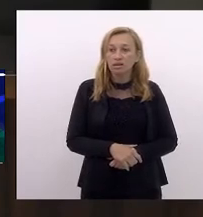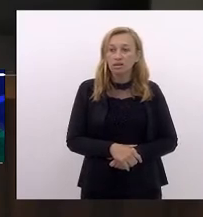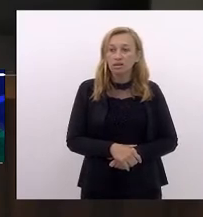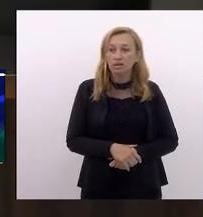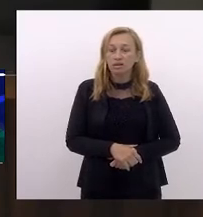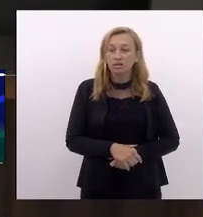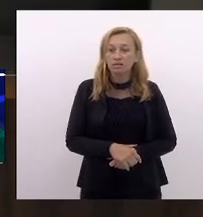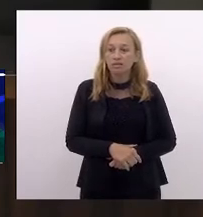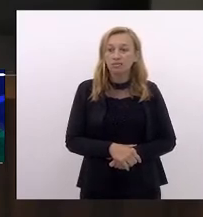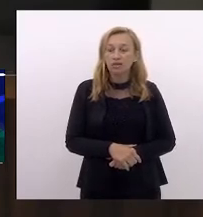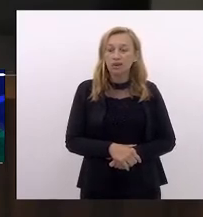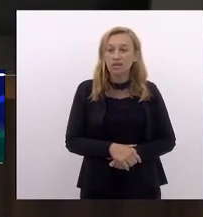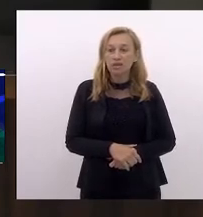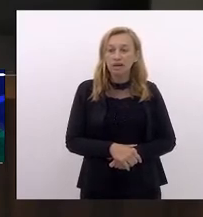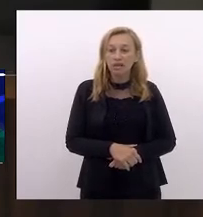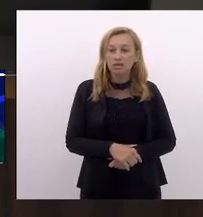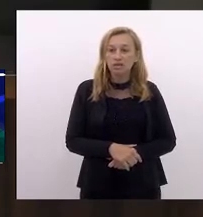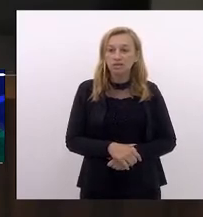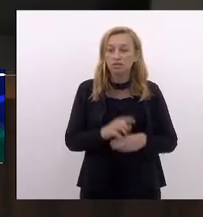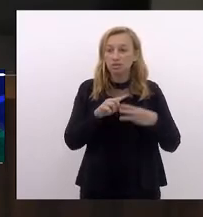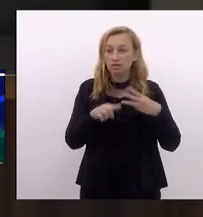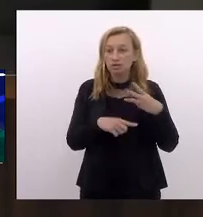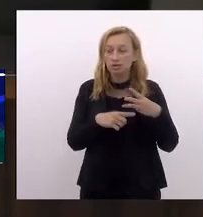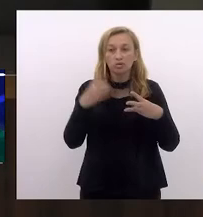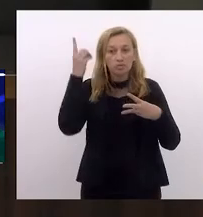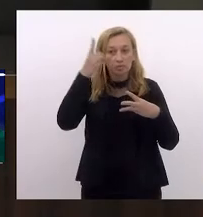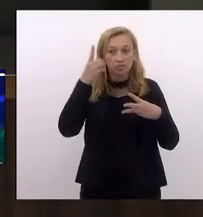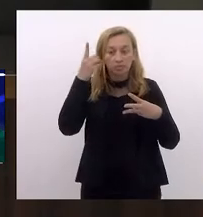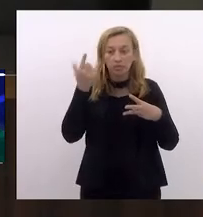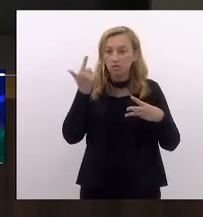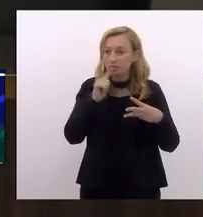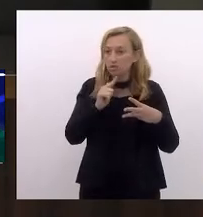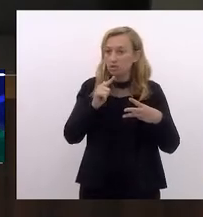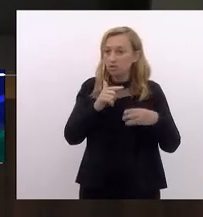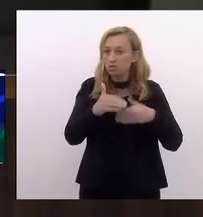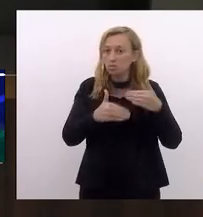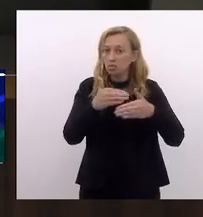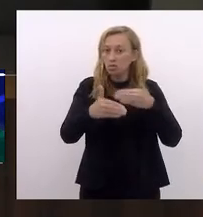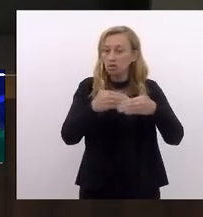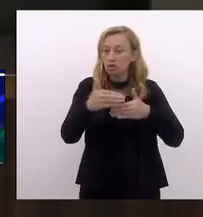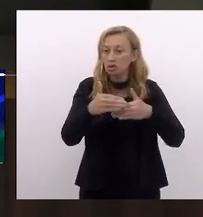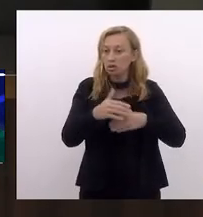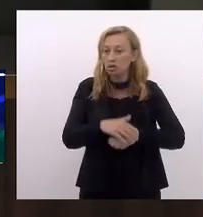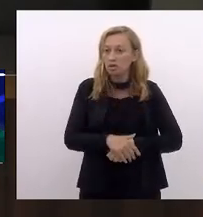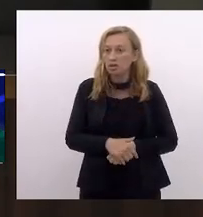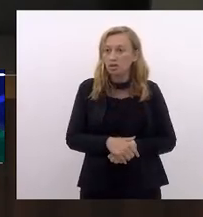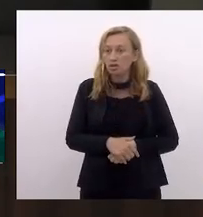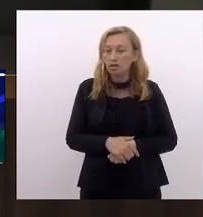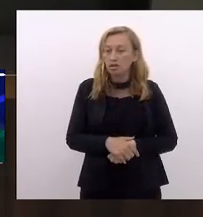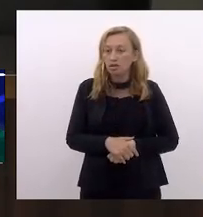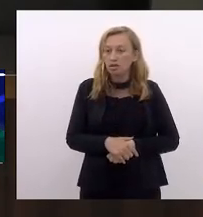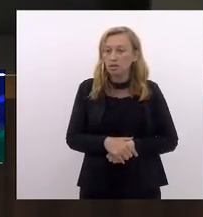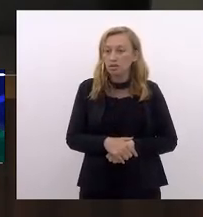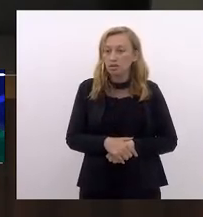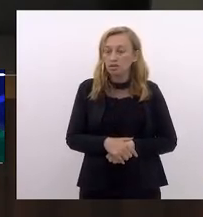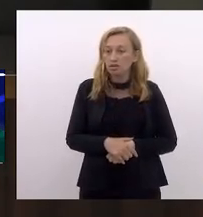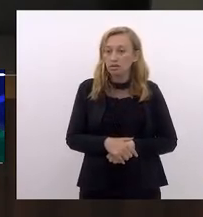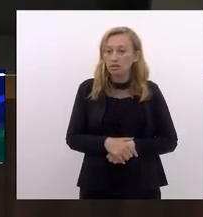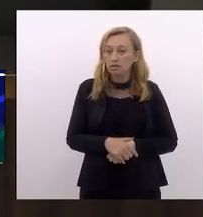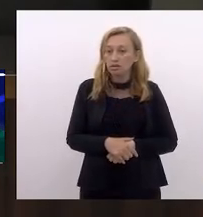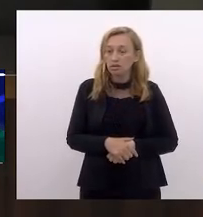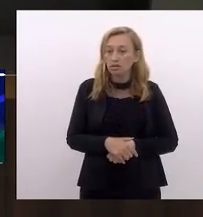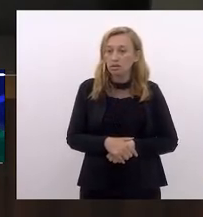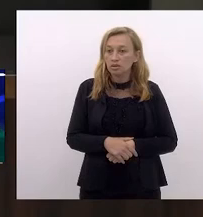gostei deputados eu não conseguiram entrar porque o processo já tinha se iniciado perdeu a